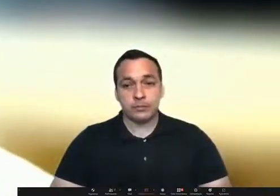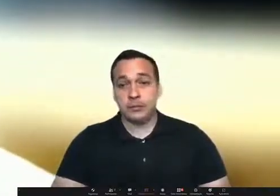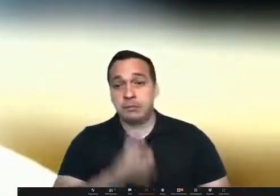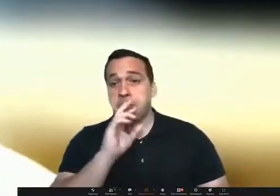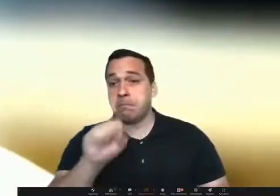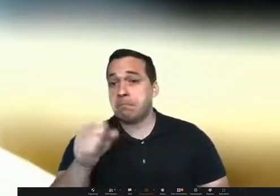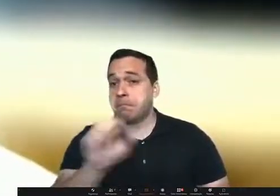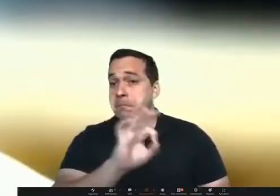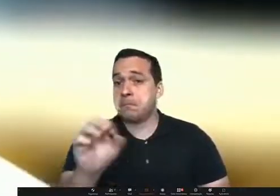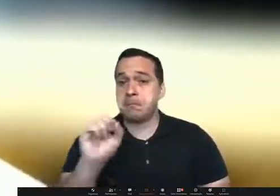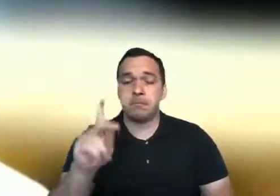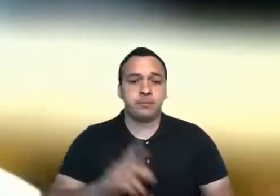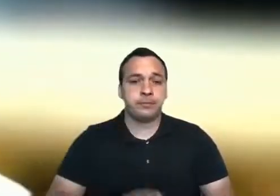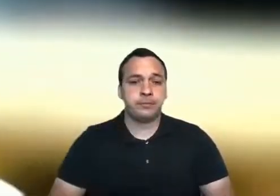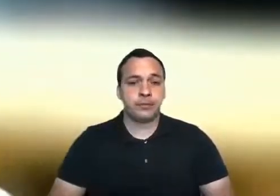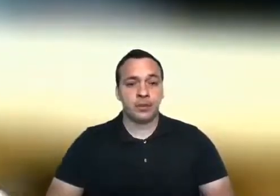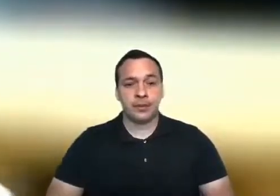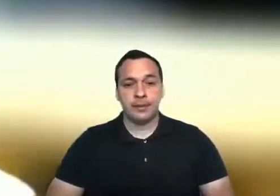Sim.